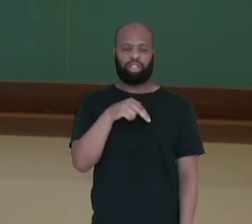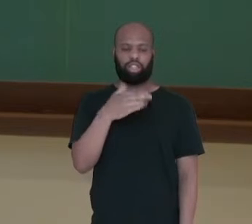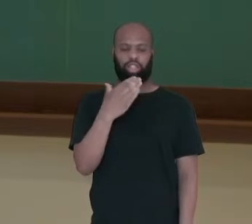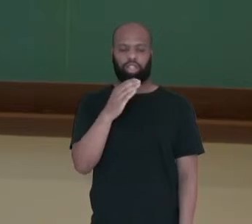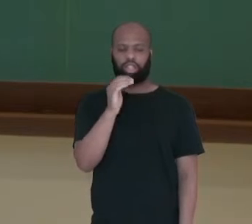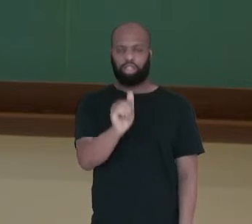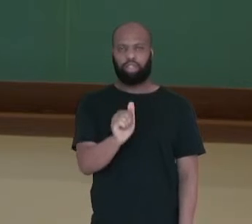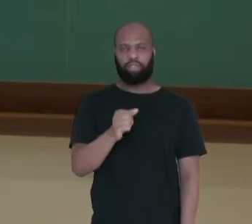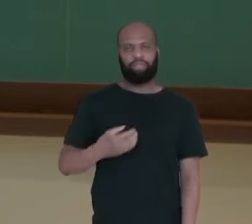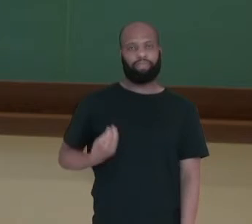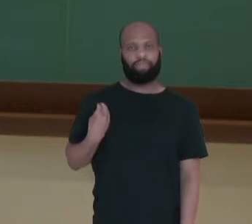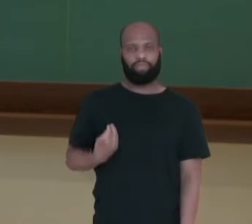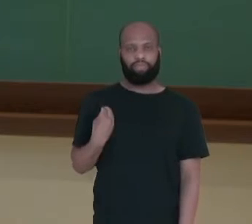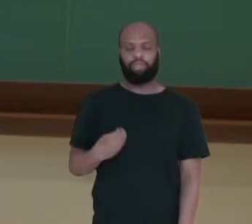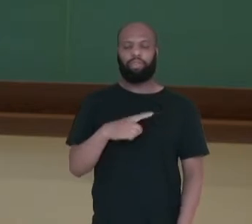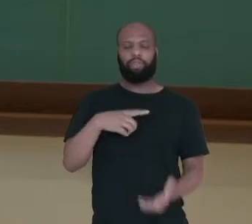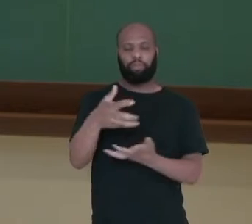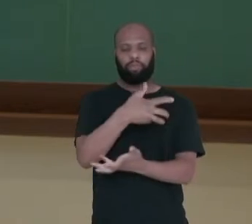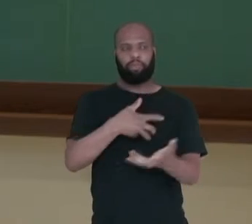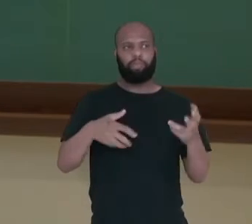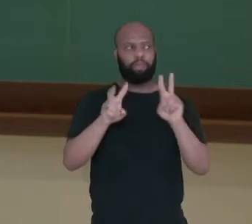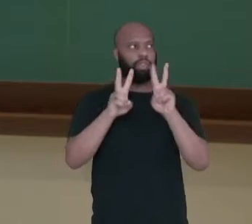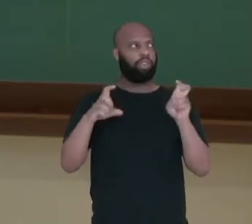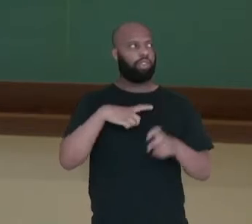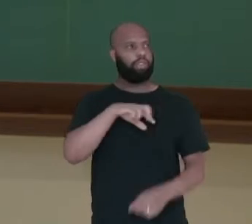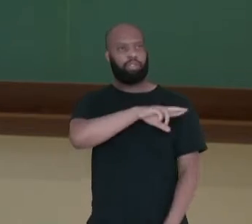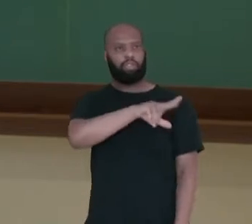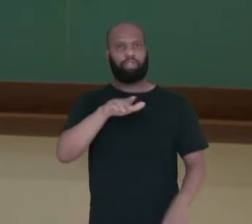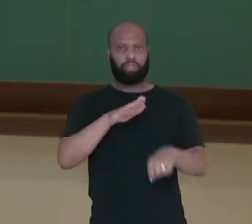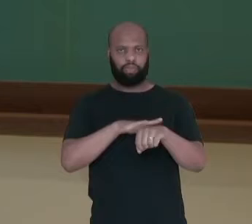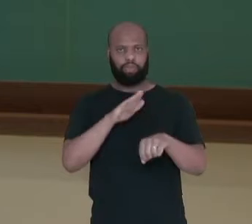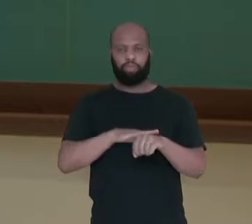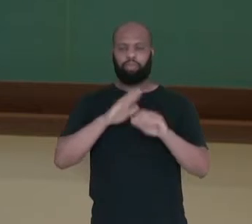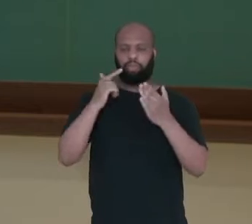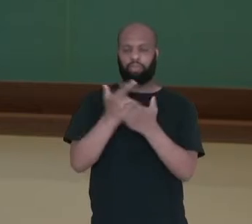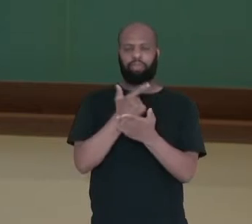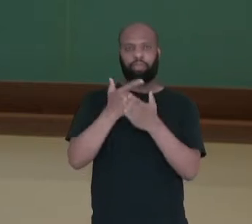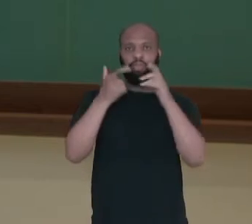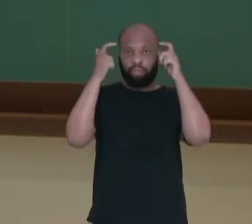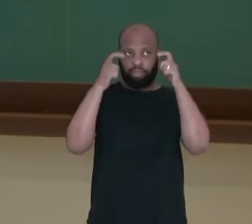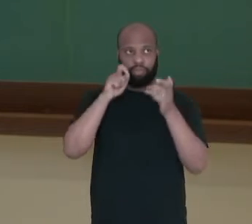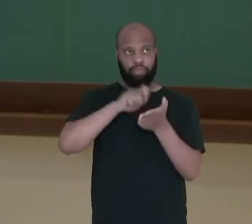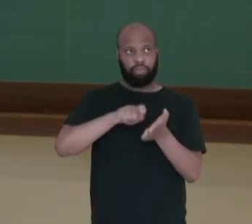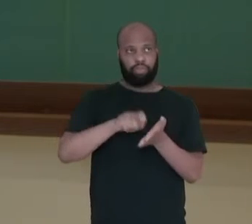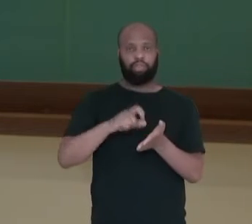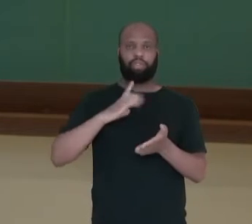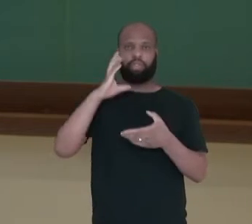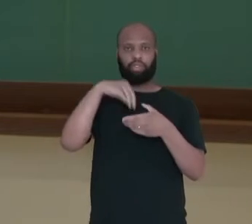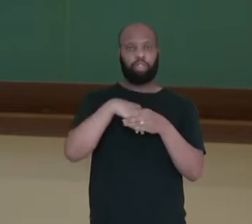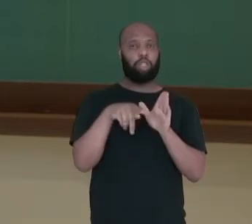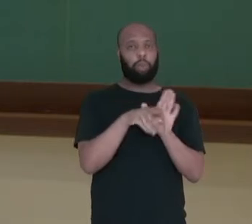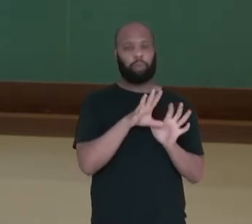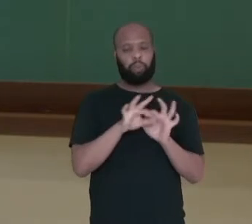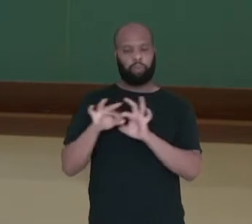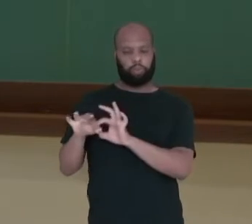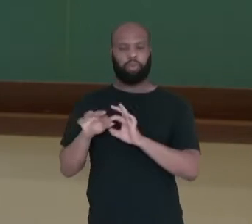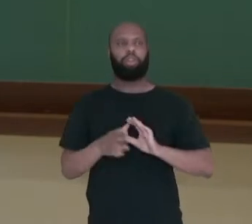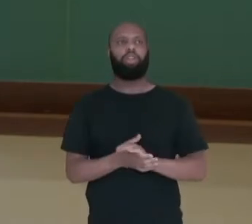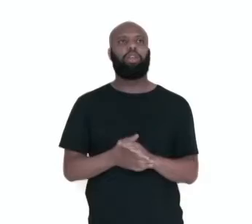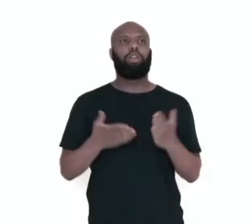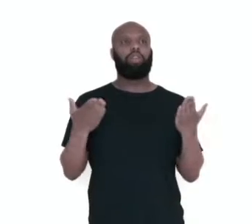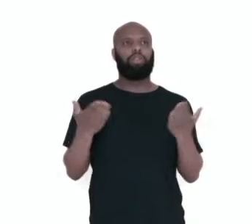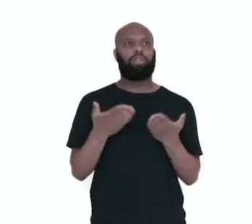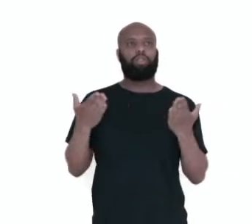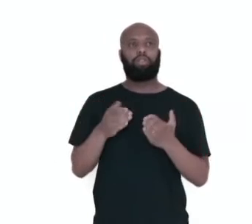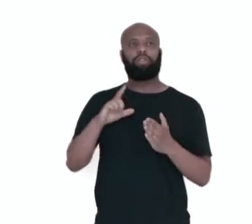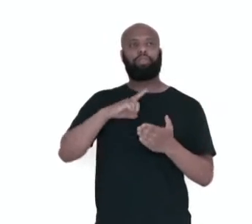se envolveu muito com esses temas durante bastante tempo, tá? O Príncipe é escrito, então, dentro deste contexto. Há